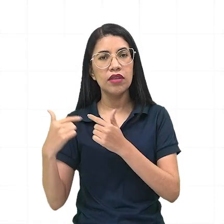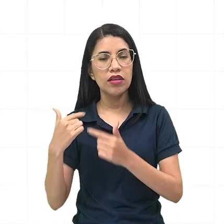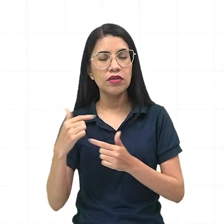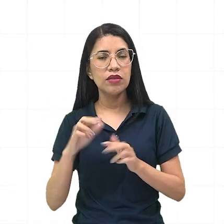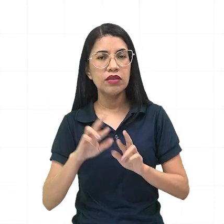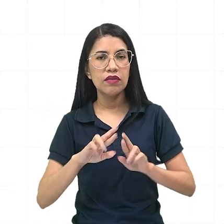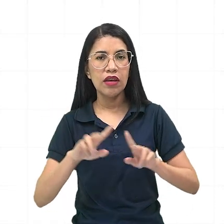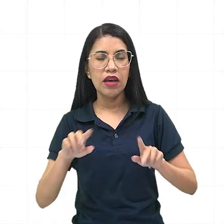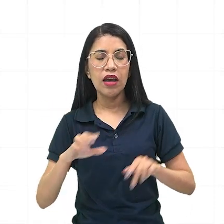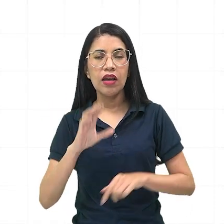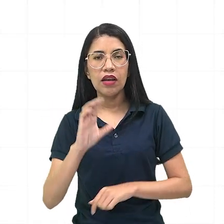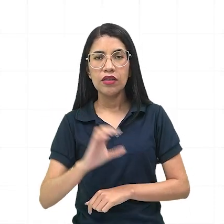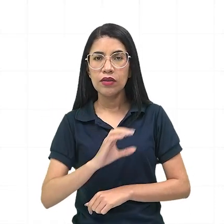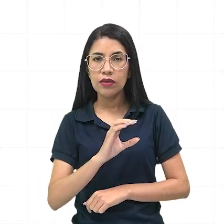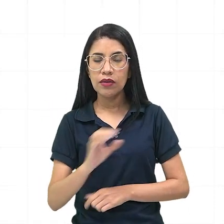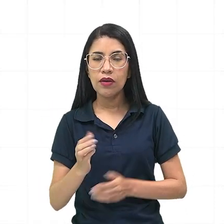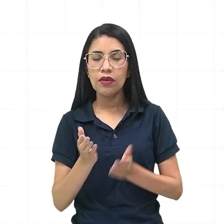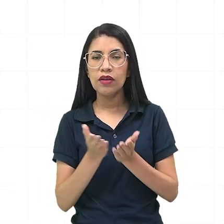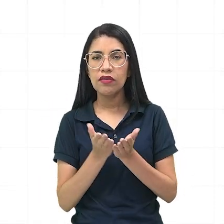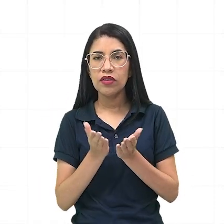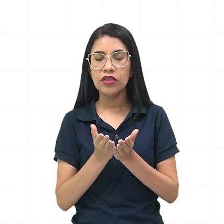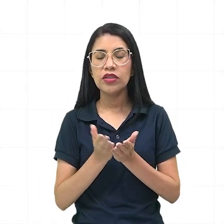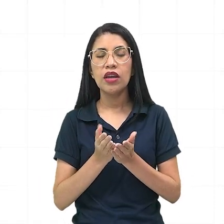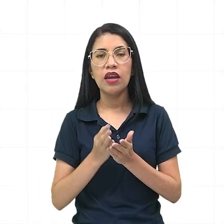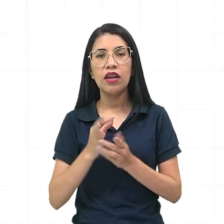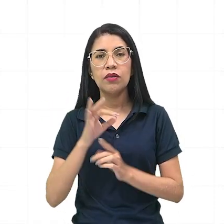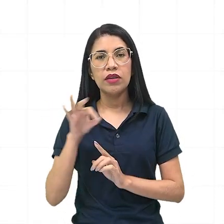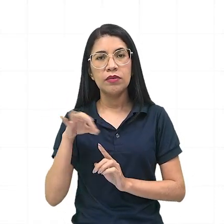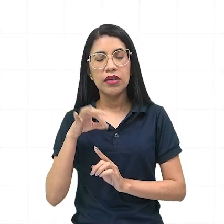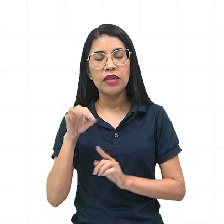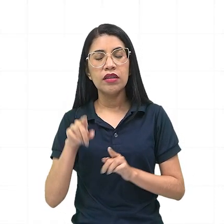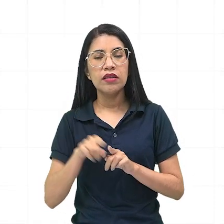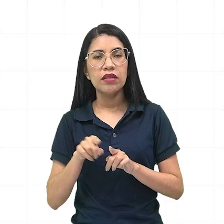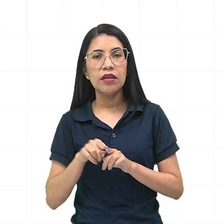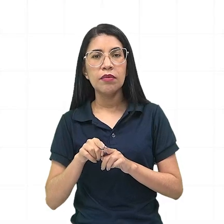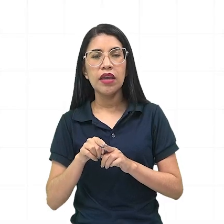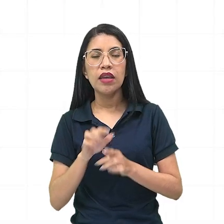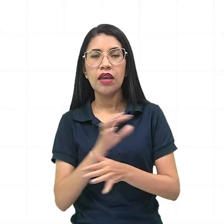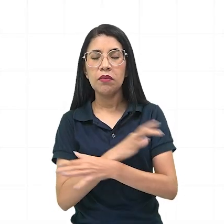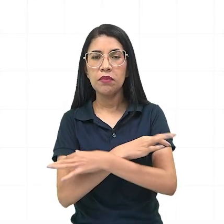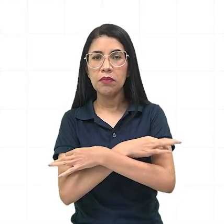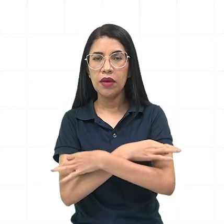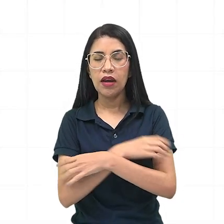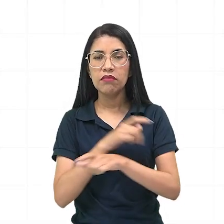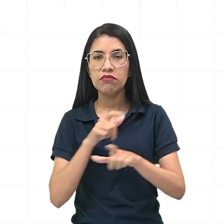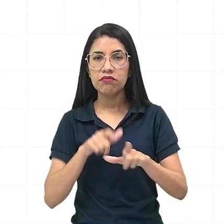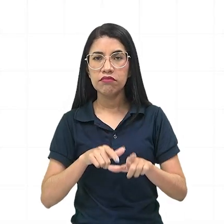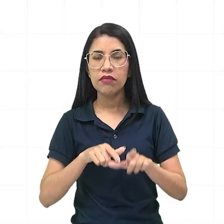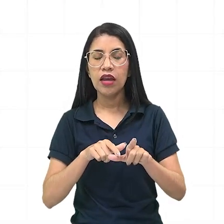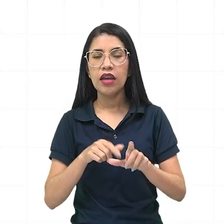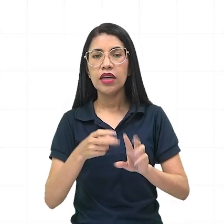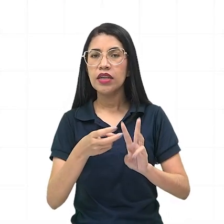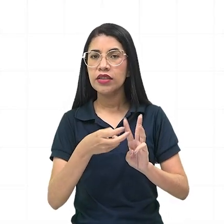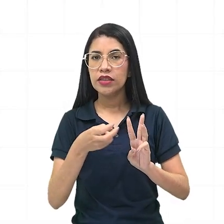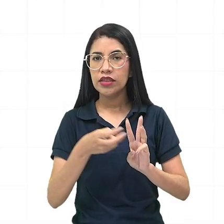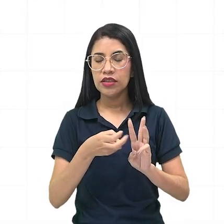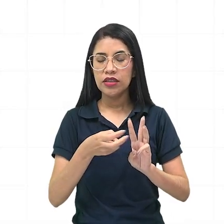né? Católicos, evangélicos, espíritas, religiões de matriz africana, né? Indígenas,